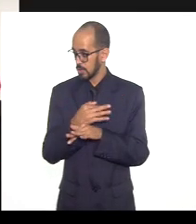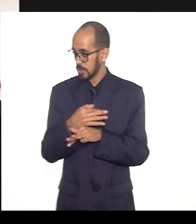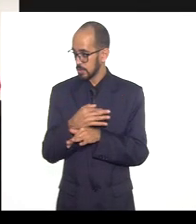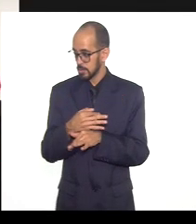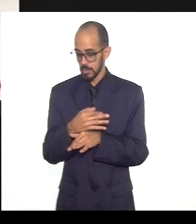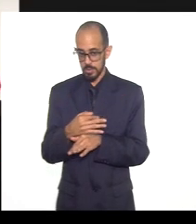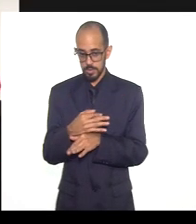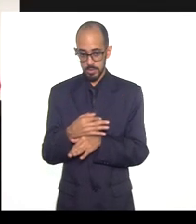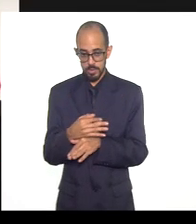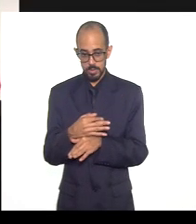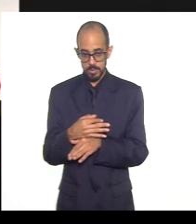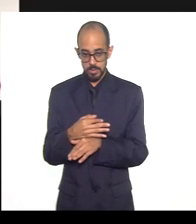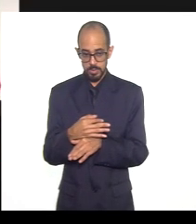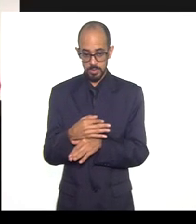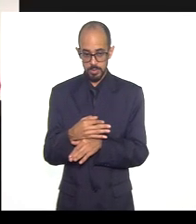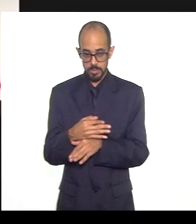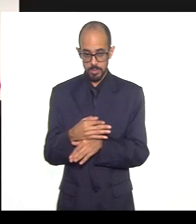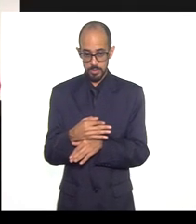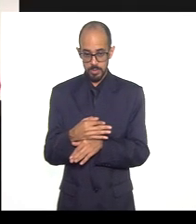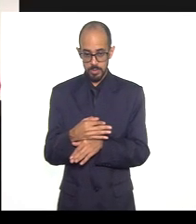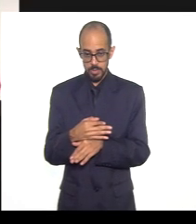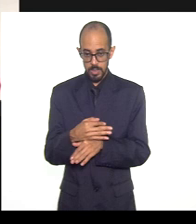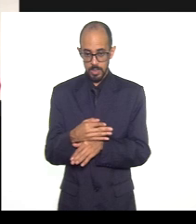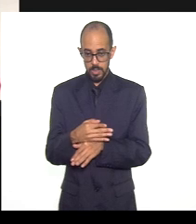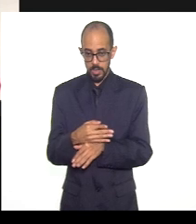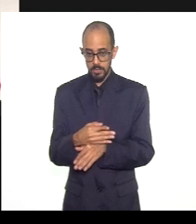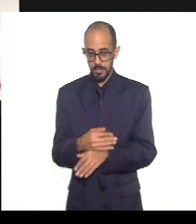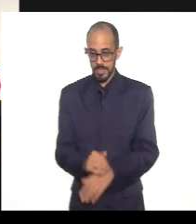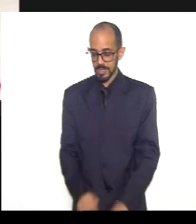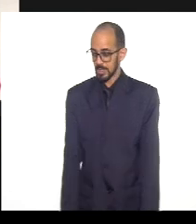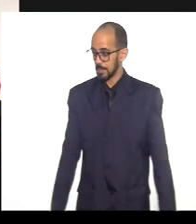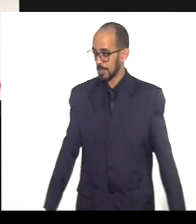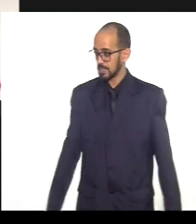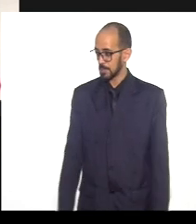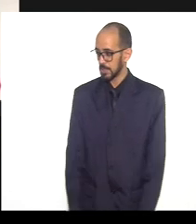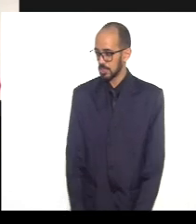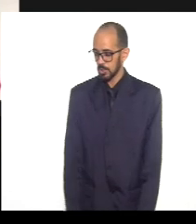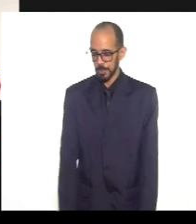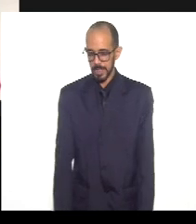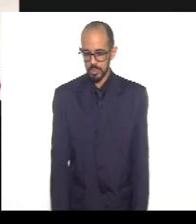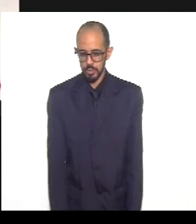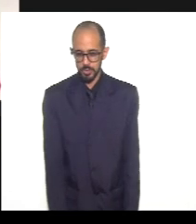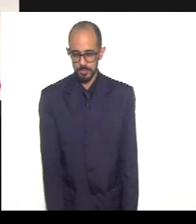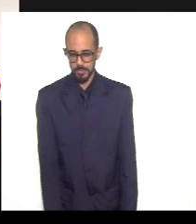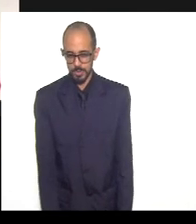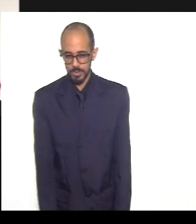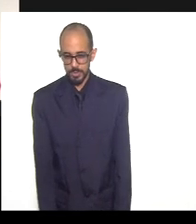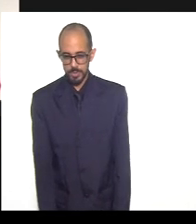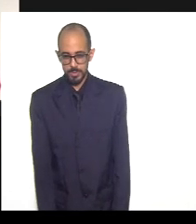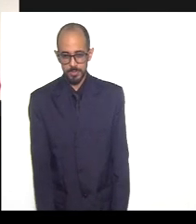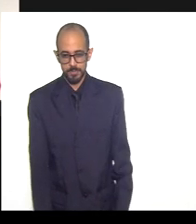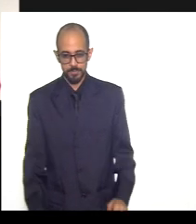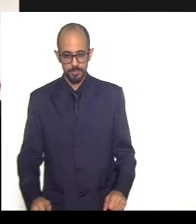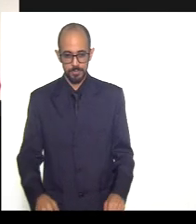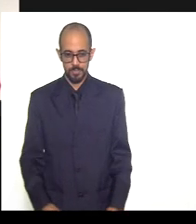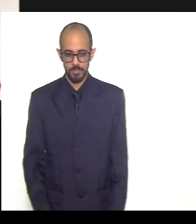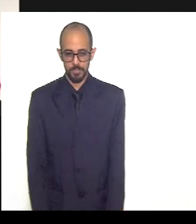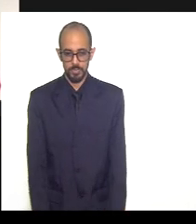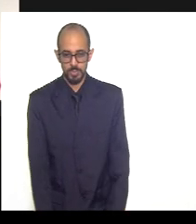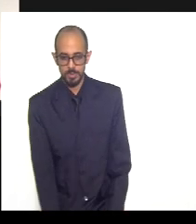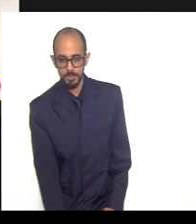quarta. Quinta já é dia 1. Mas a gente vai fazê-lo, Luiz. Já vamos convocar, já estou convocando todos.